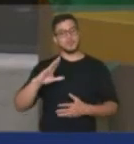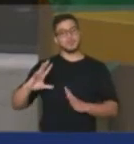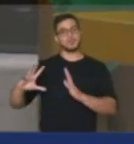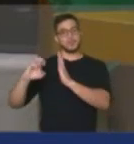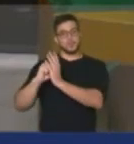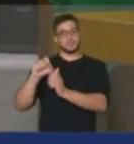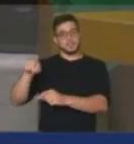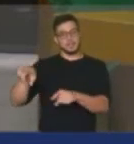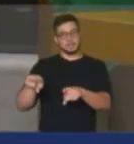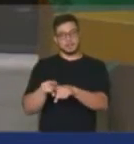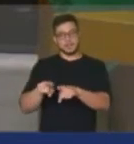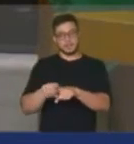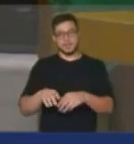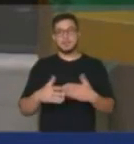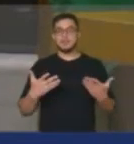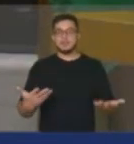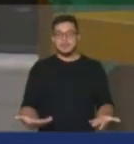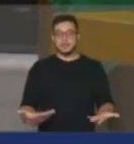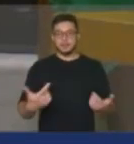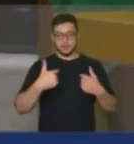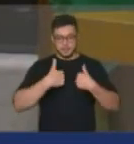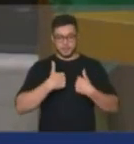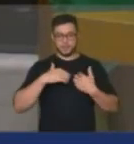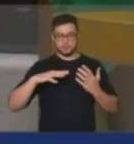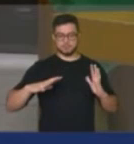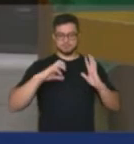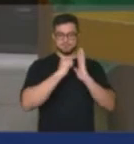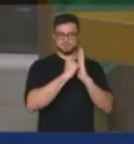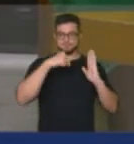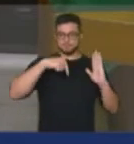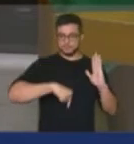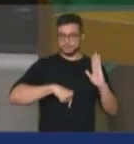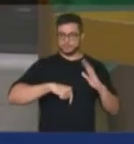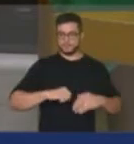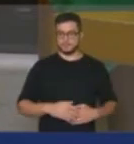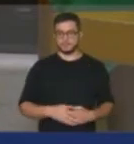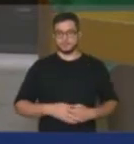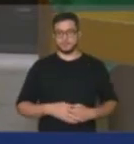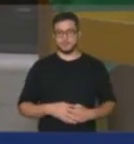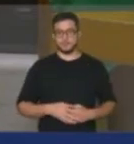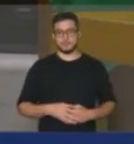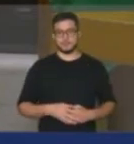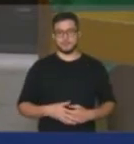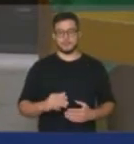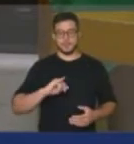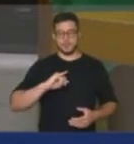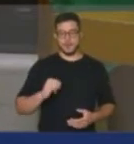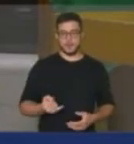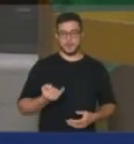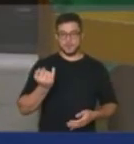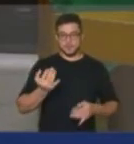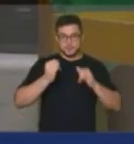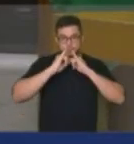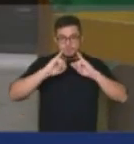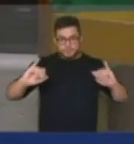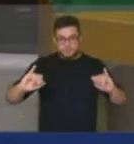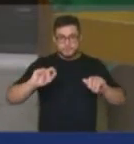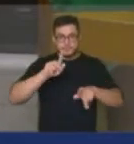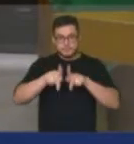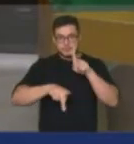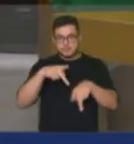e concomitante toma posse nesta casa. Quero garantir ao povo brasileiro que